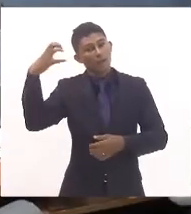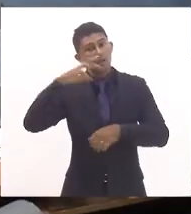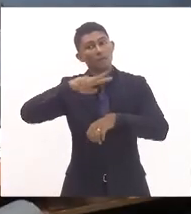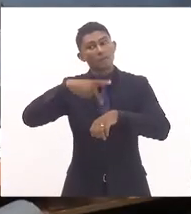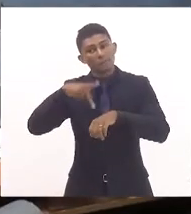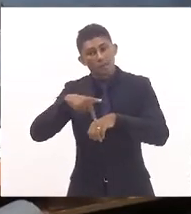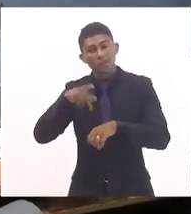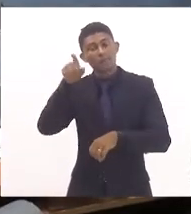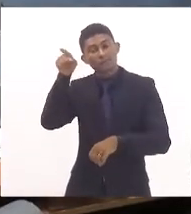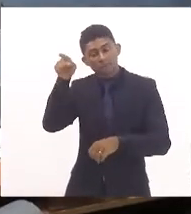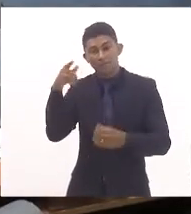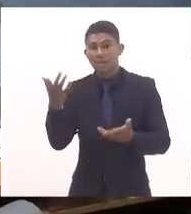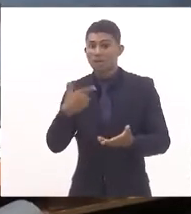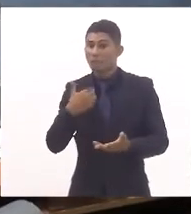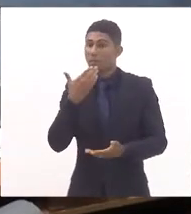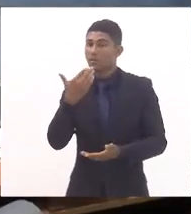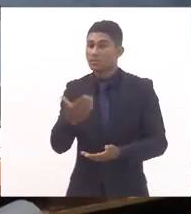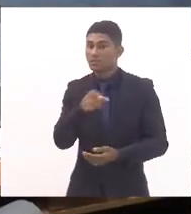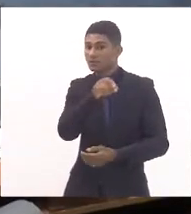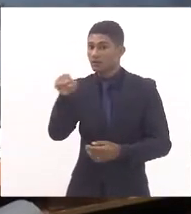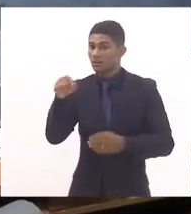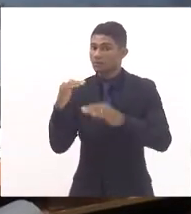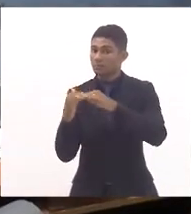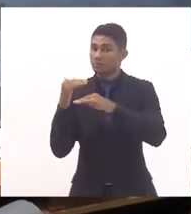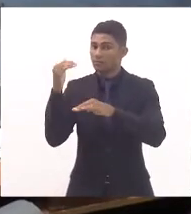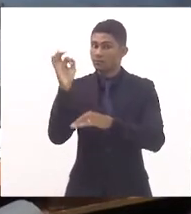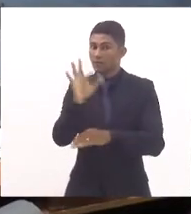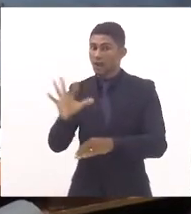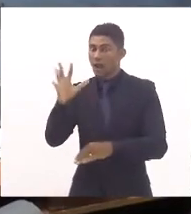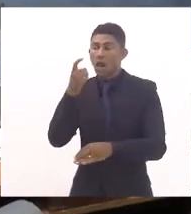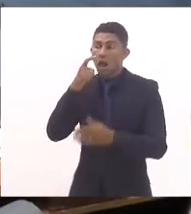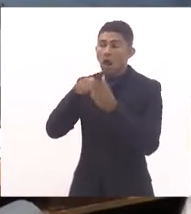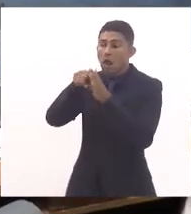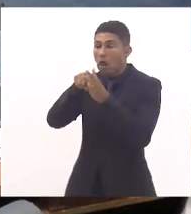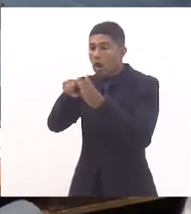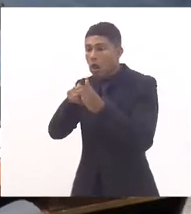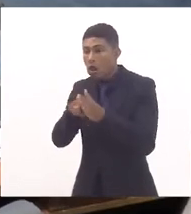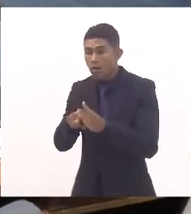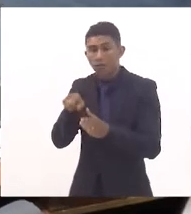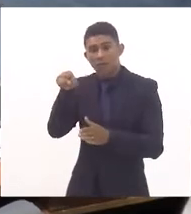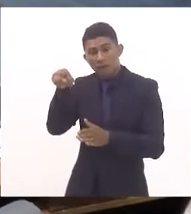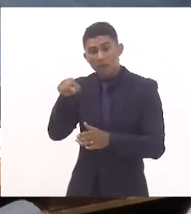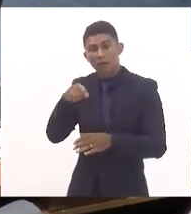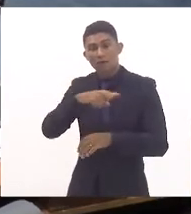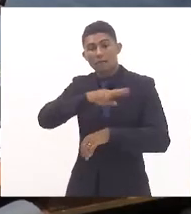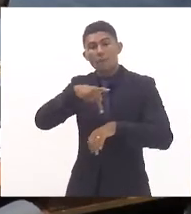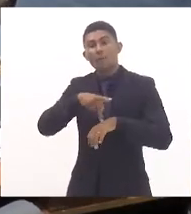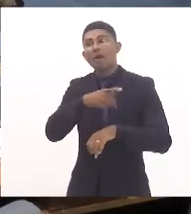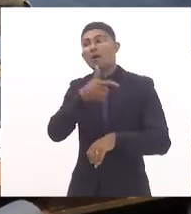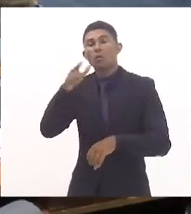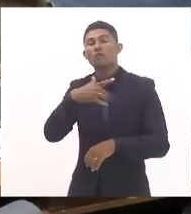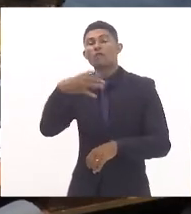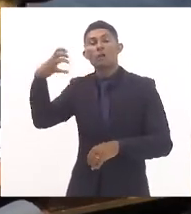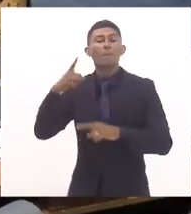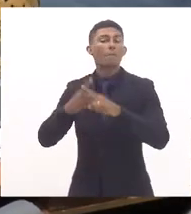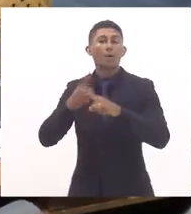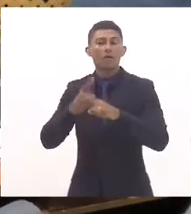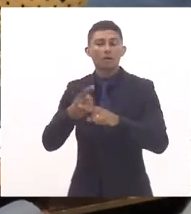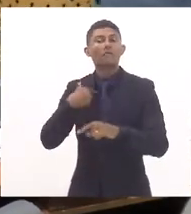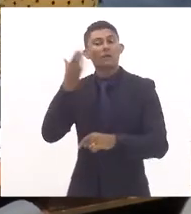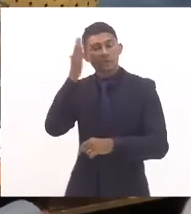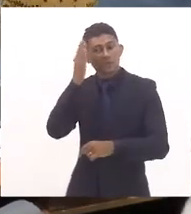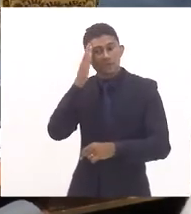vou pedir que as autoridades federais verifiquem tá bom, se está vindo com muamba. O que está fazendo no exterior? Vou cortar a palavra, eu sei que foi